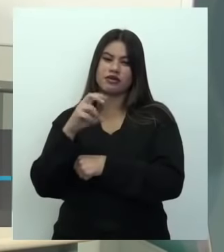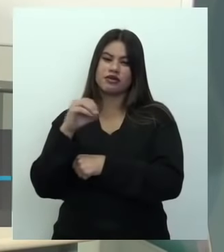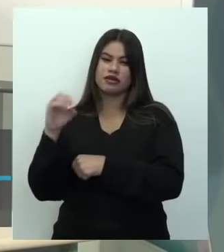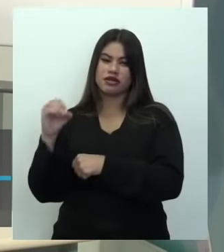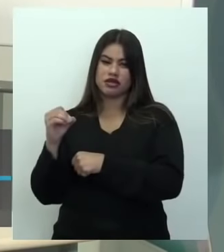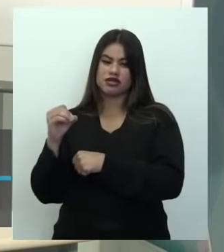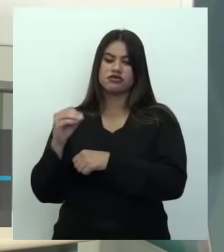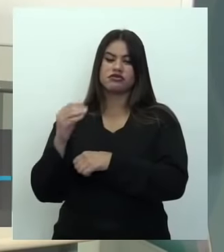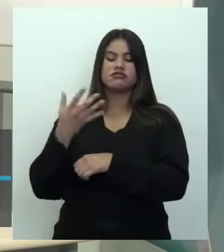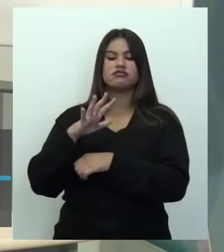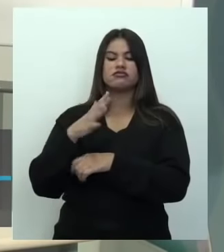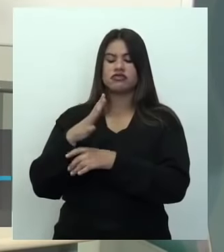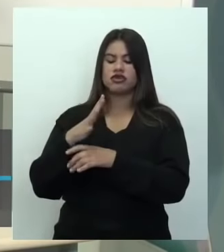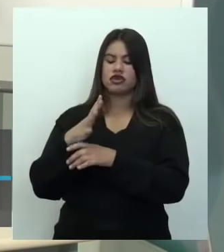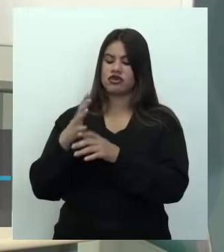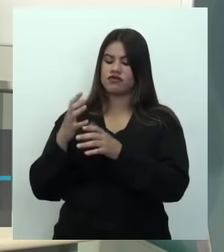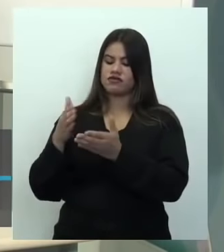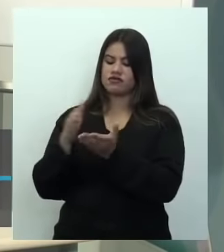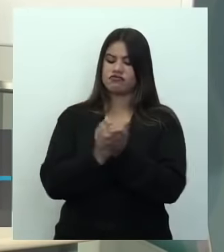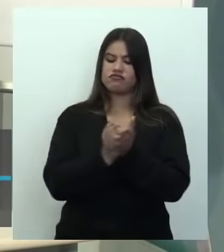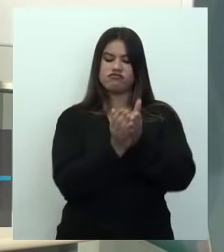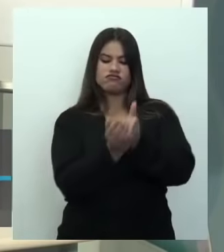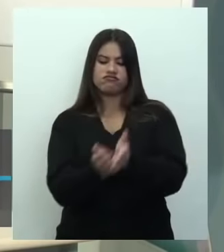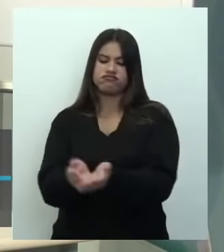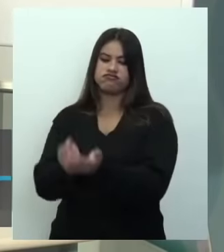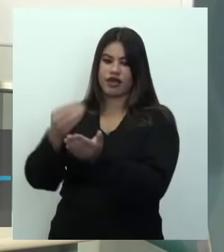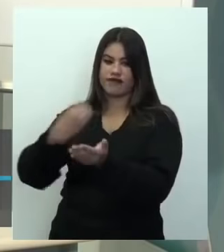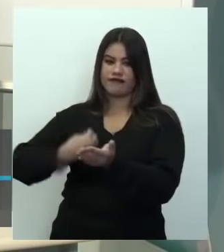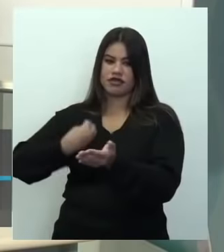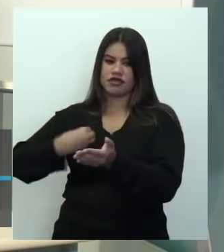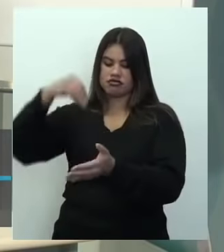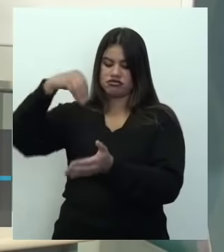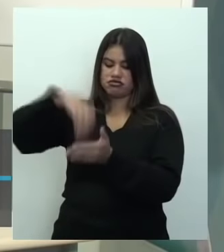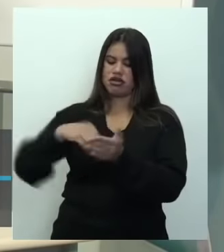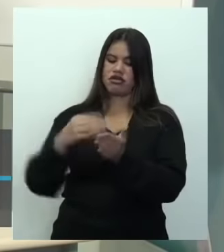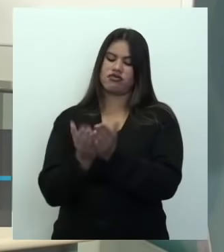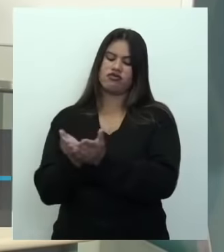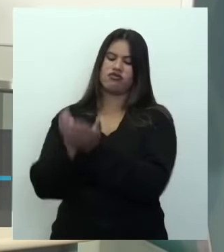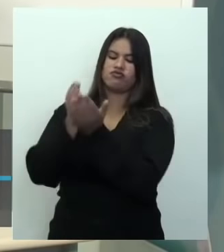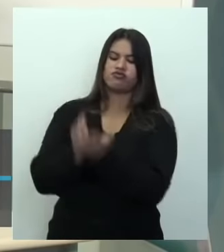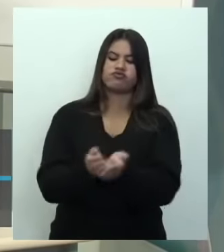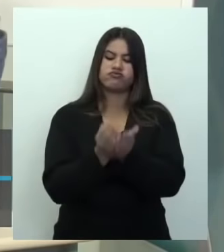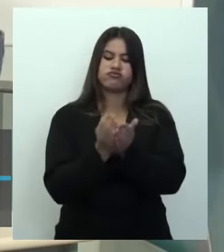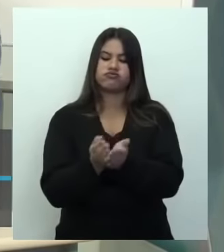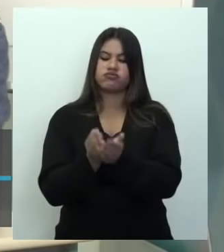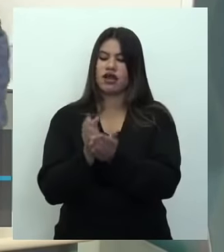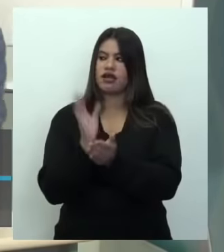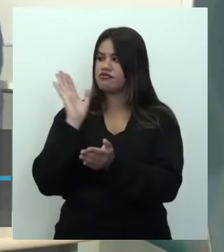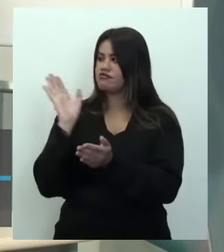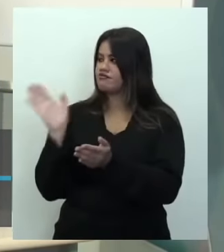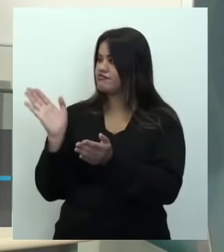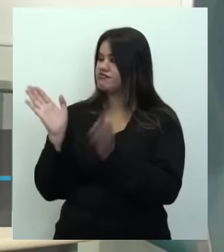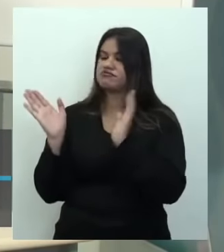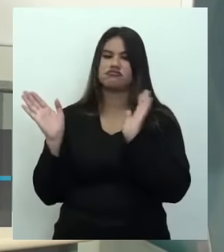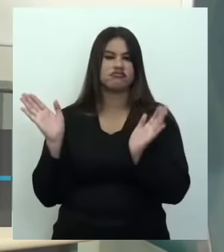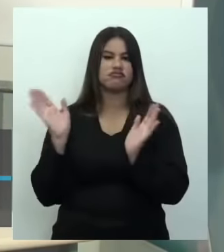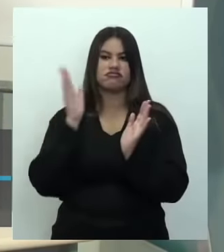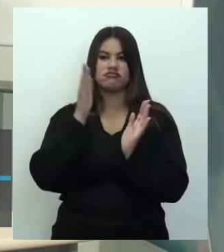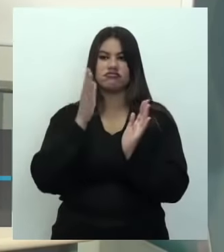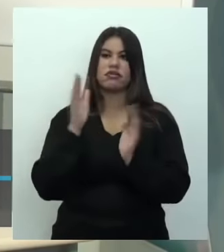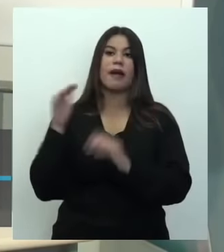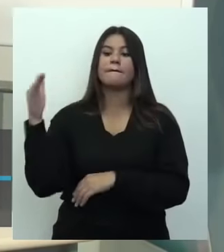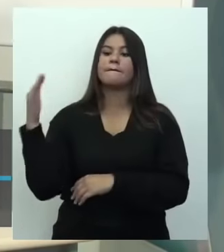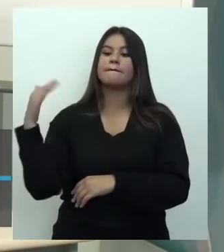no meio do oceano e você olha para um lado, você tem o mar, você olha para frente, mar, todos os lados você só tem